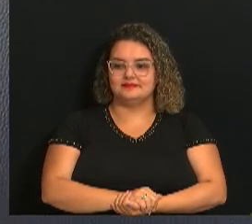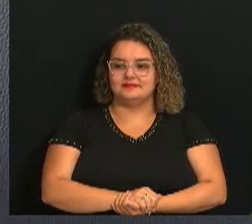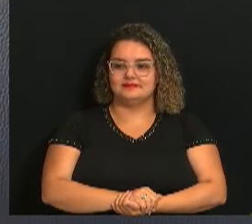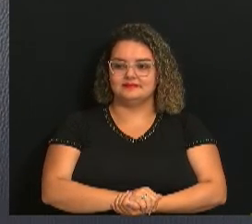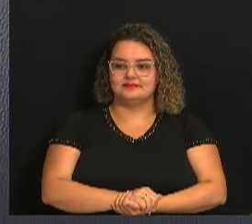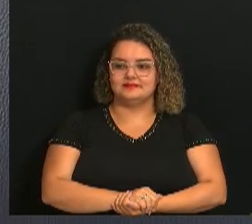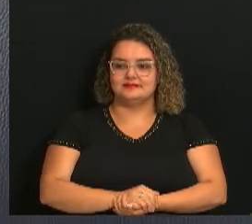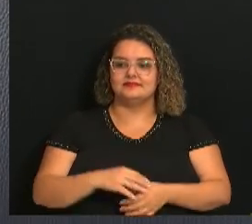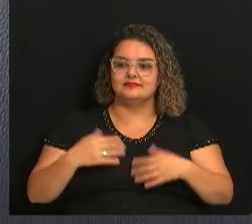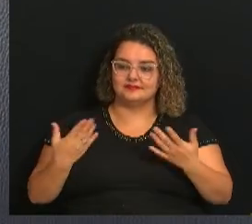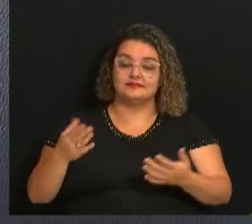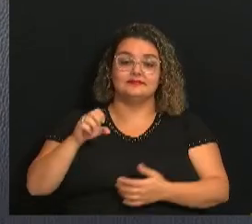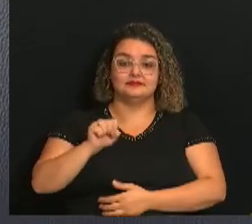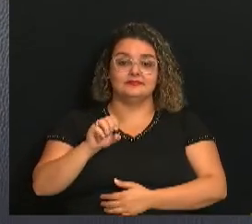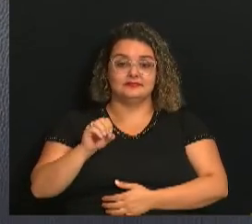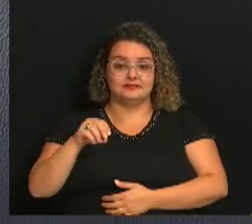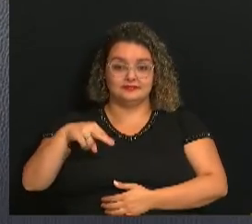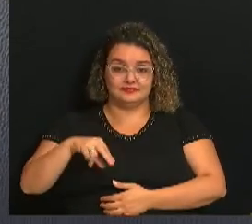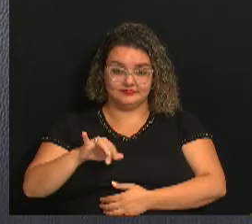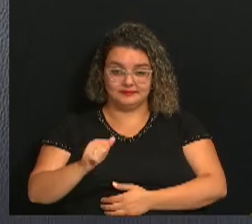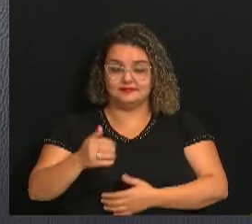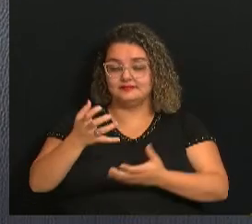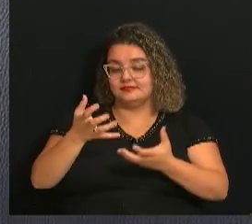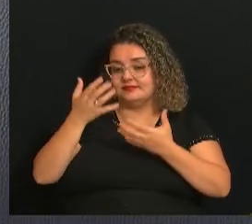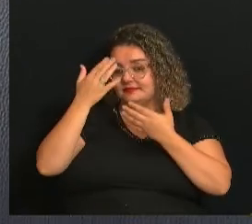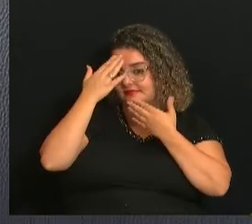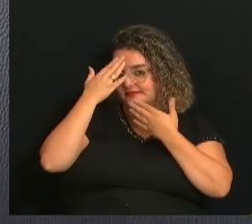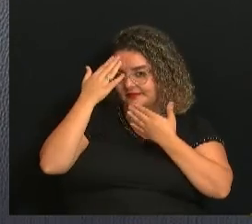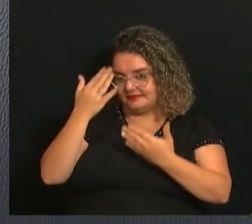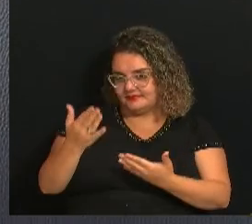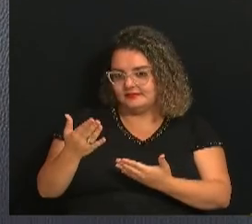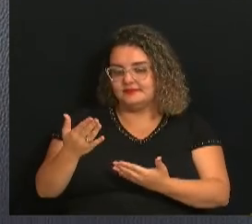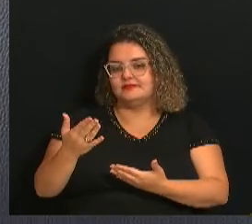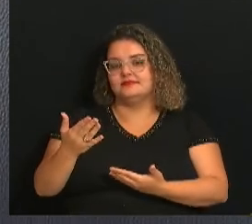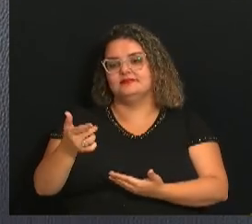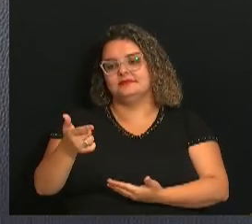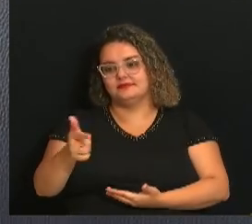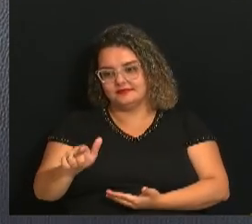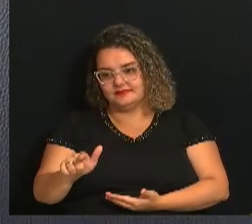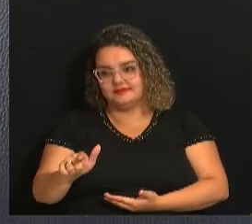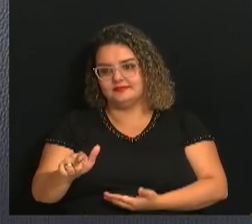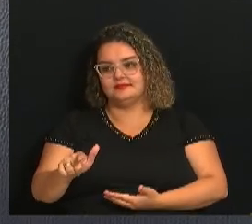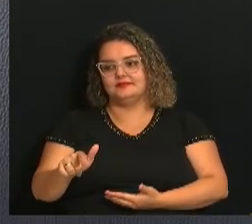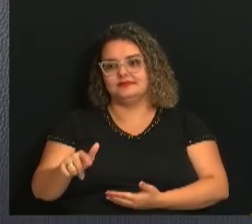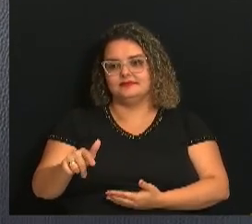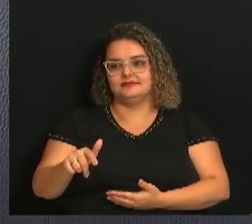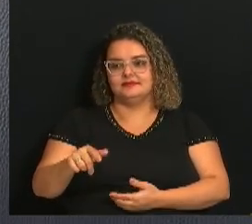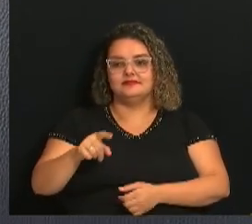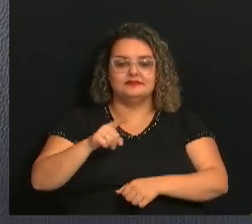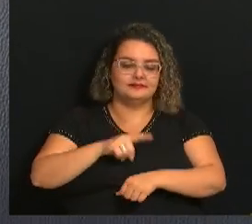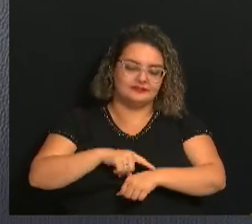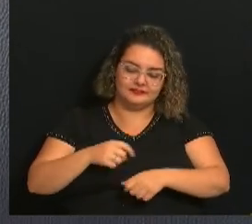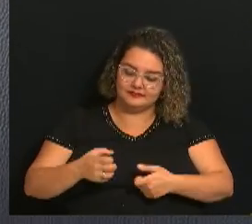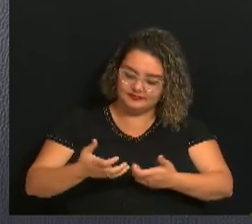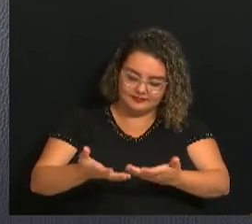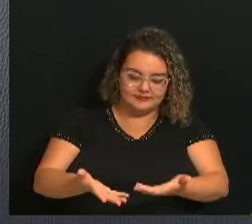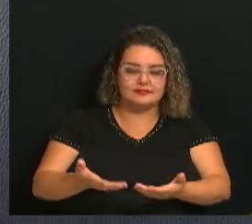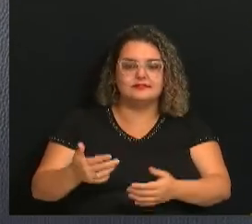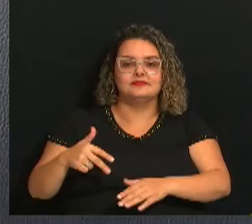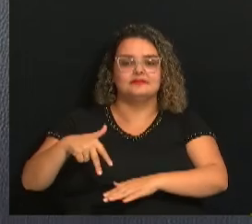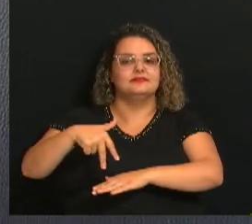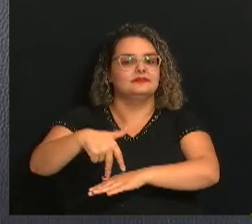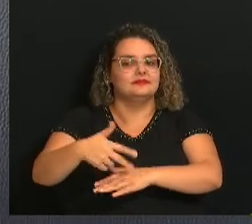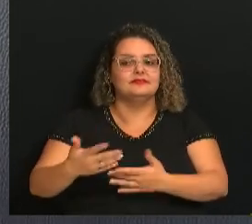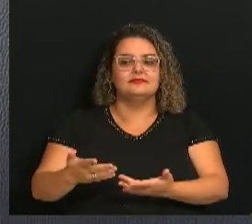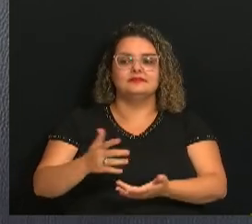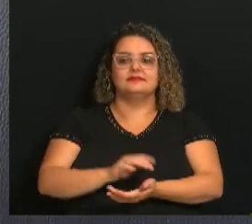Bom, Sônia, então, quero agradecer. Obrigada mais uma vez a sua disposição, a sua